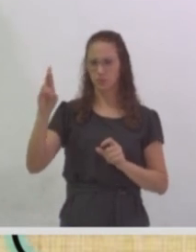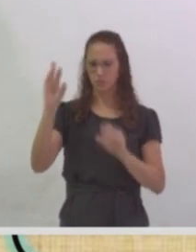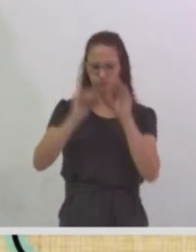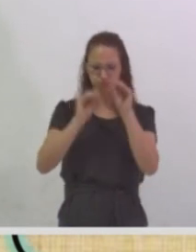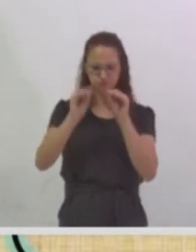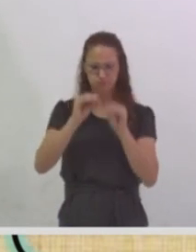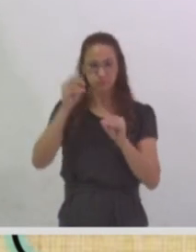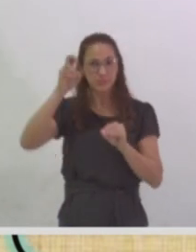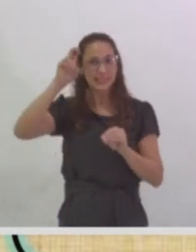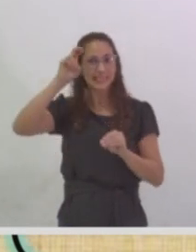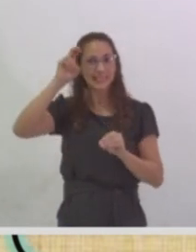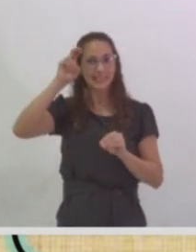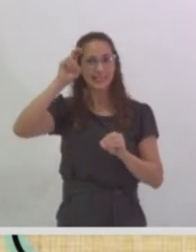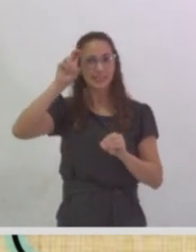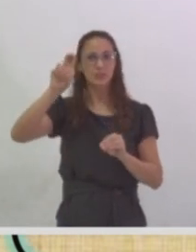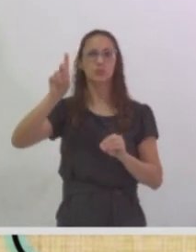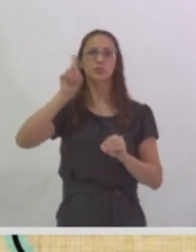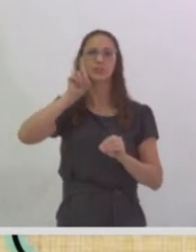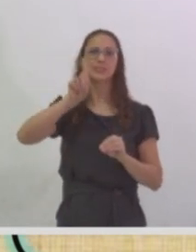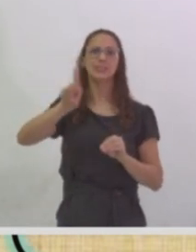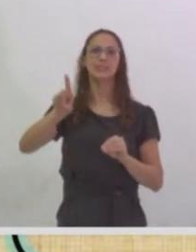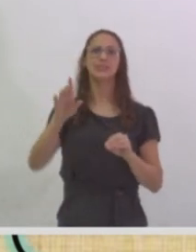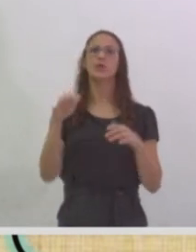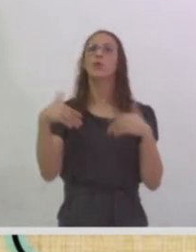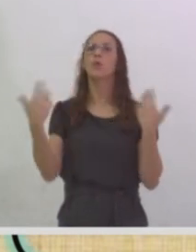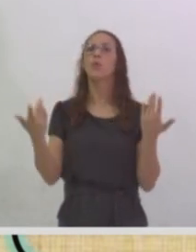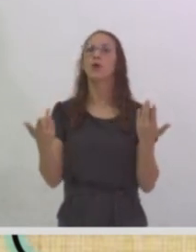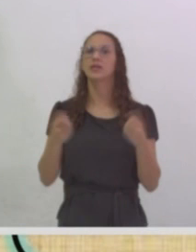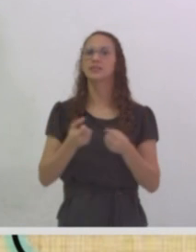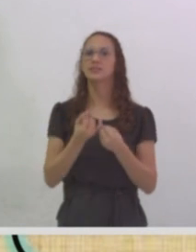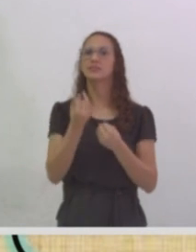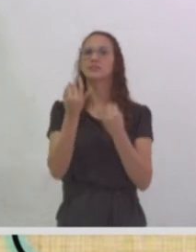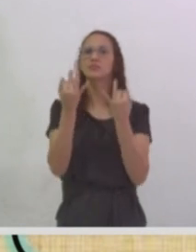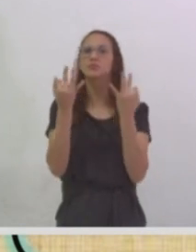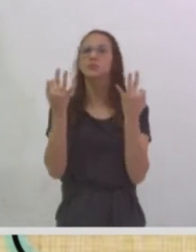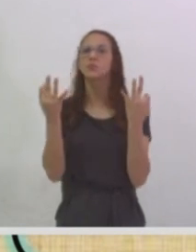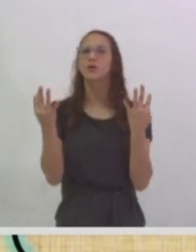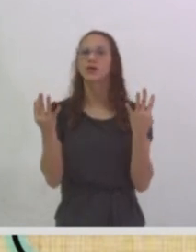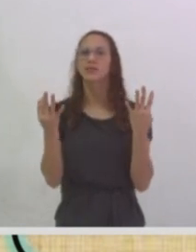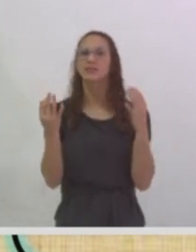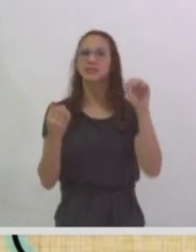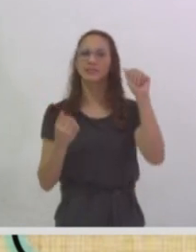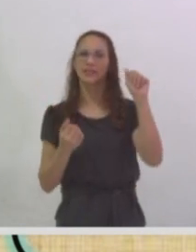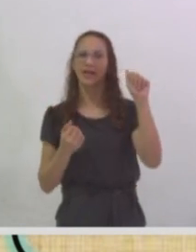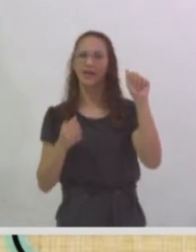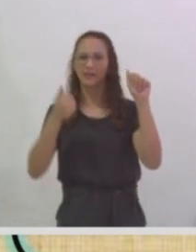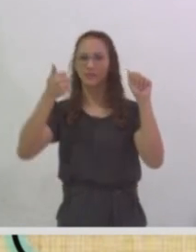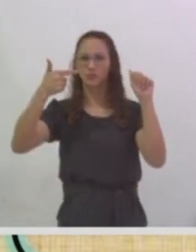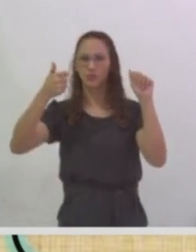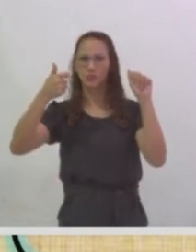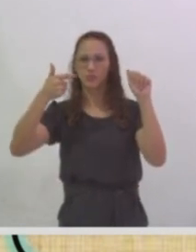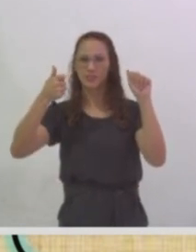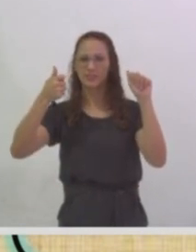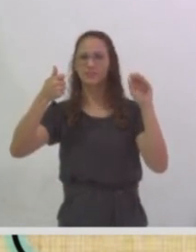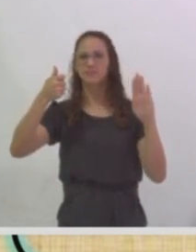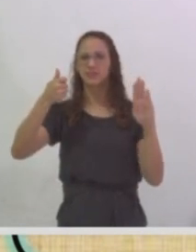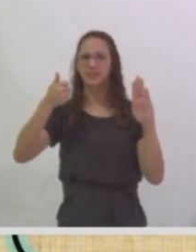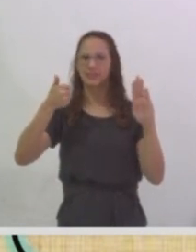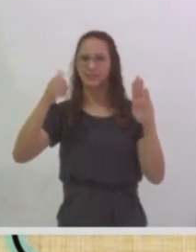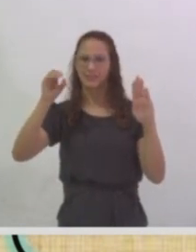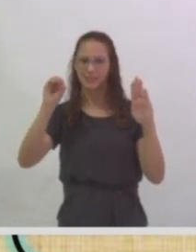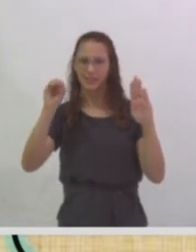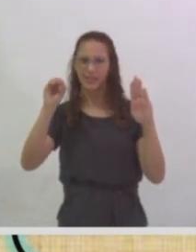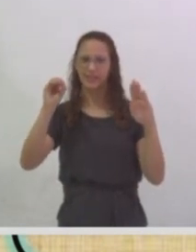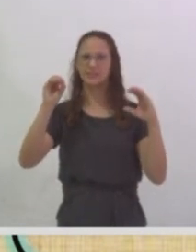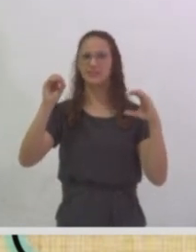o quê? 12 palavras? 10 palavras? Ou 4 palavras? Dá uma pensada aí. Tem alguém na